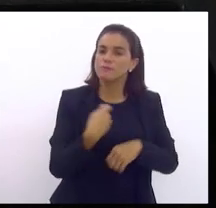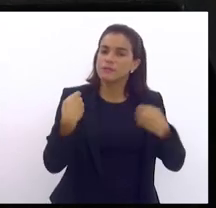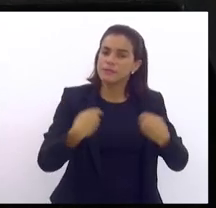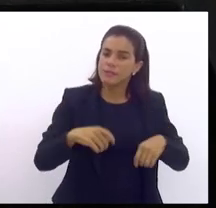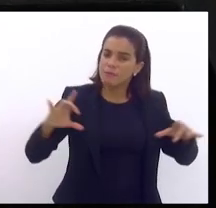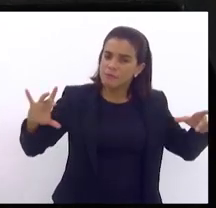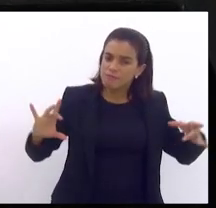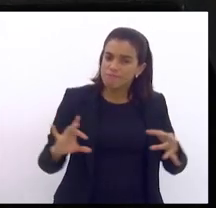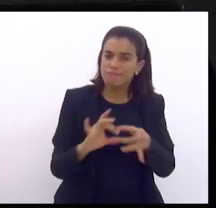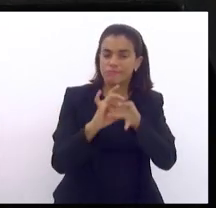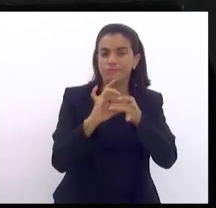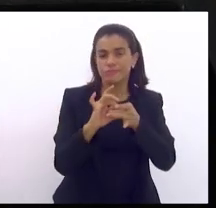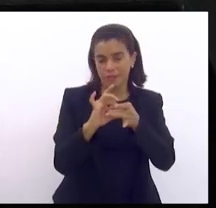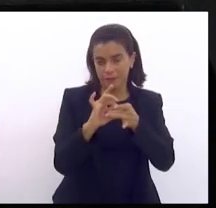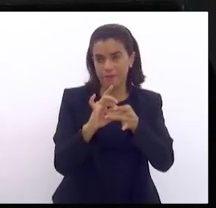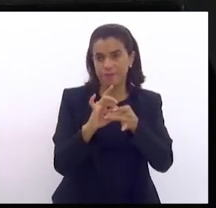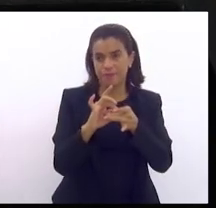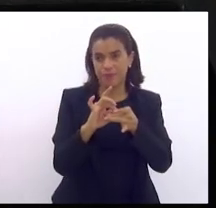grande união